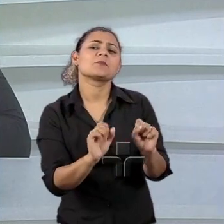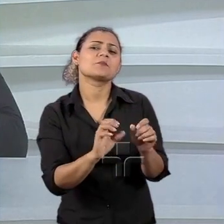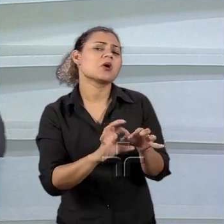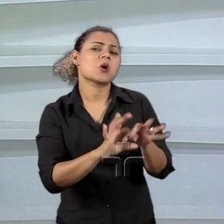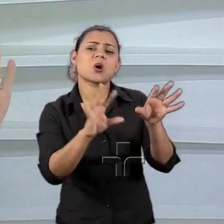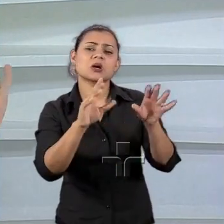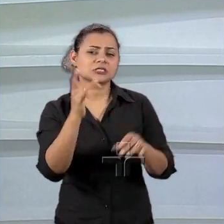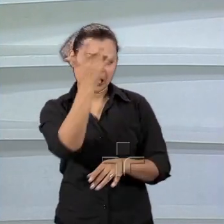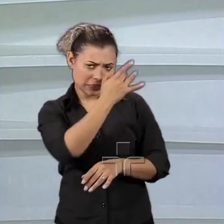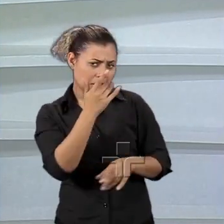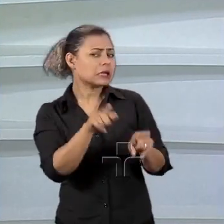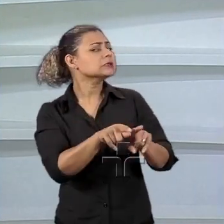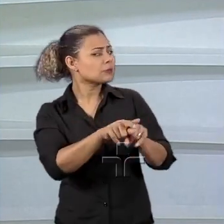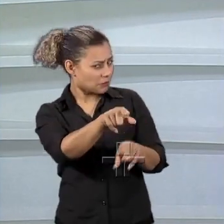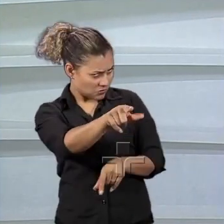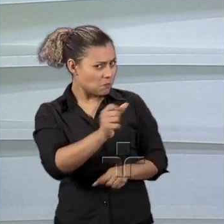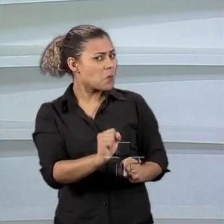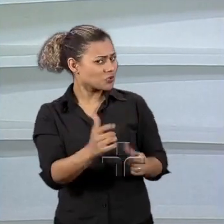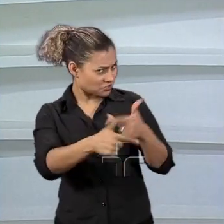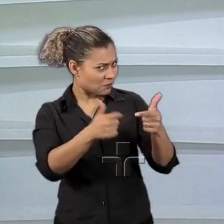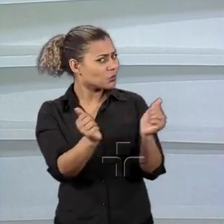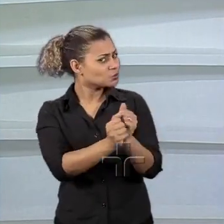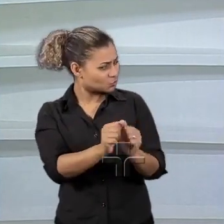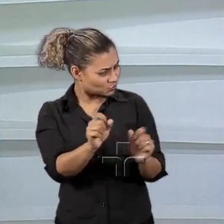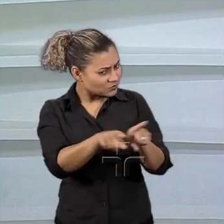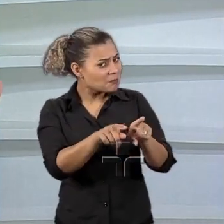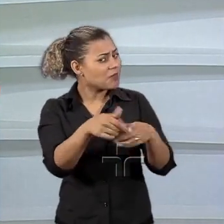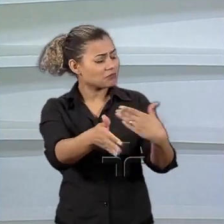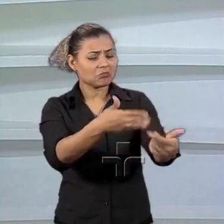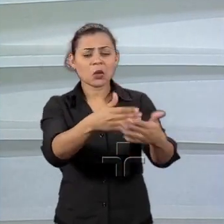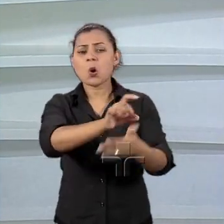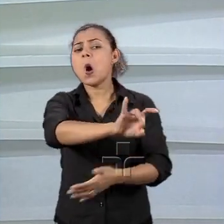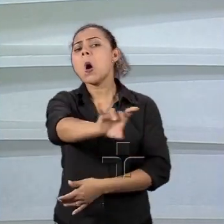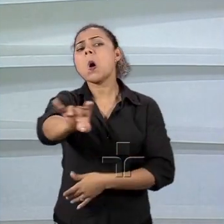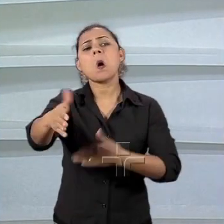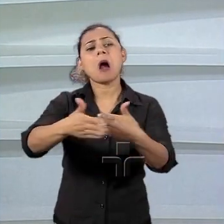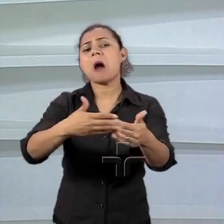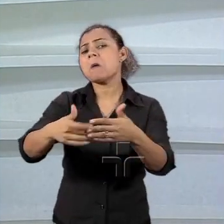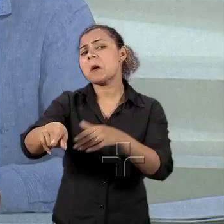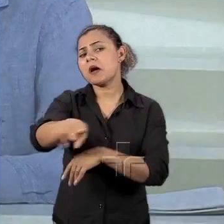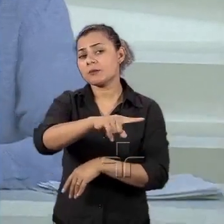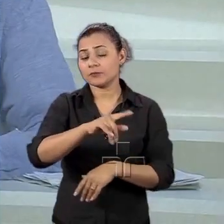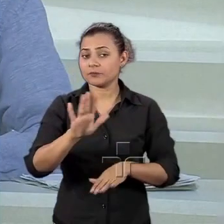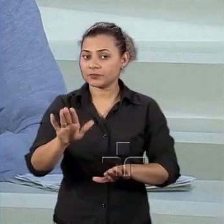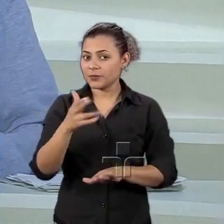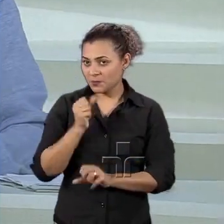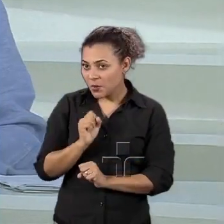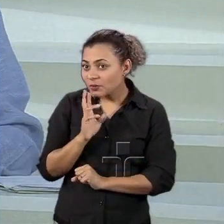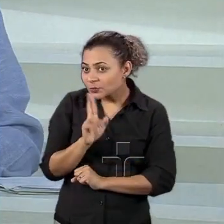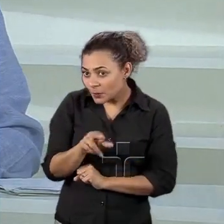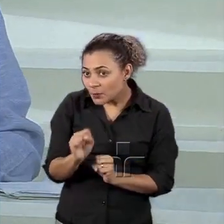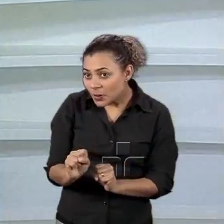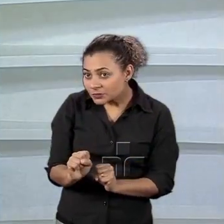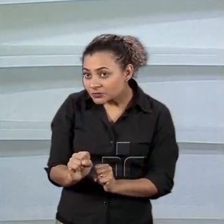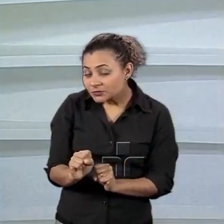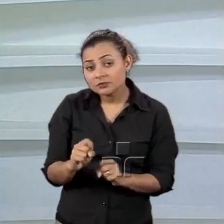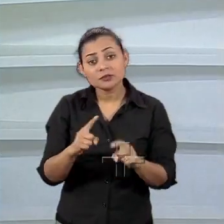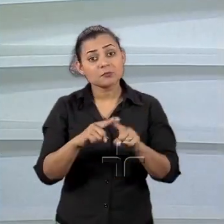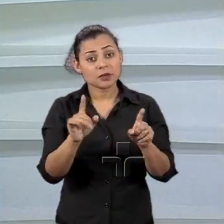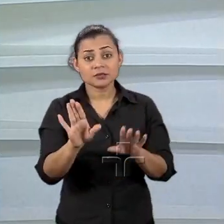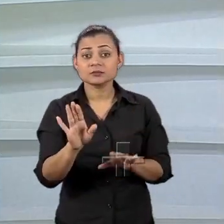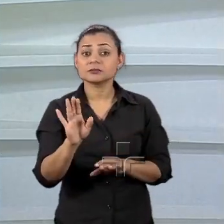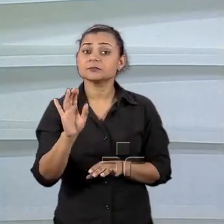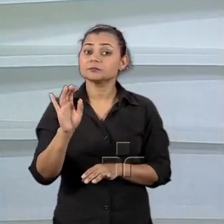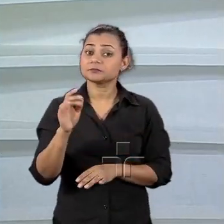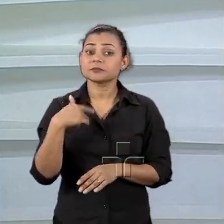Haddad também, tranquilamente. Eu sou um caso perdido, né? Tranquilamente. Eu peço permissão para responder. Mas eu acho que é importante, assim, há